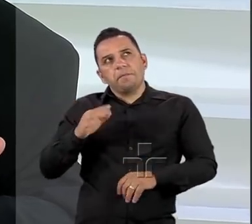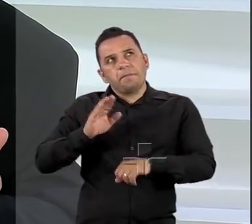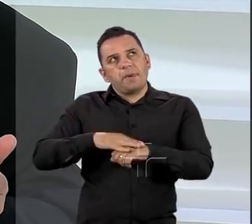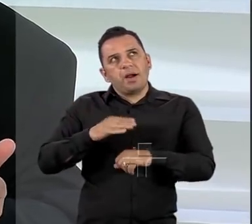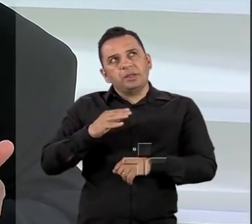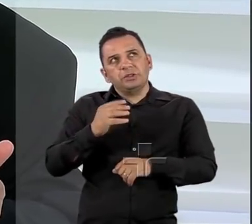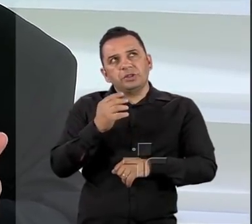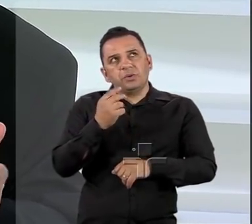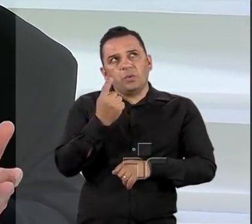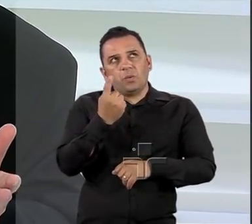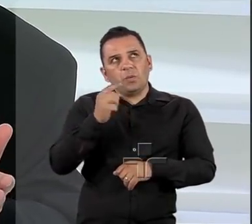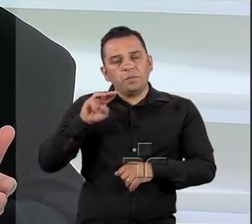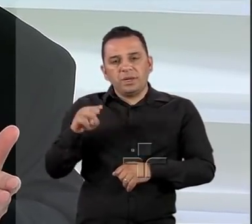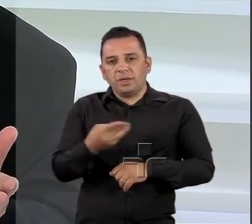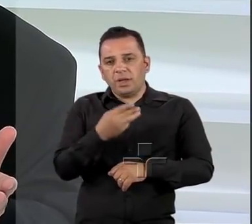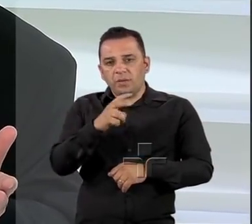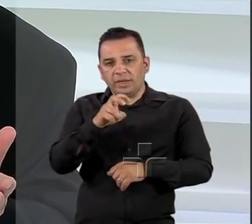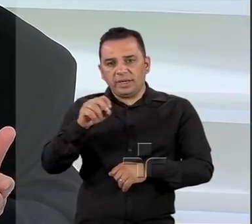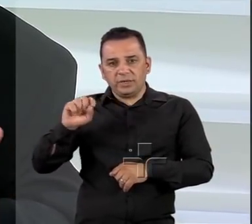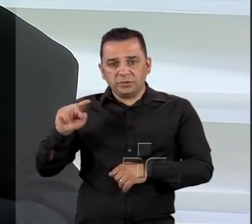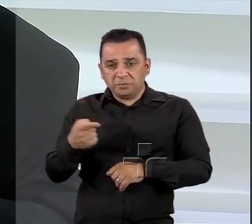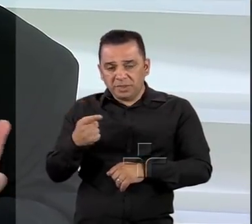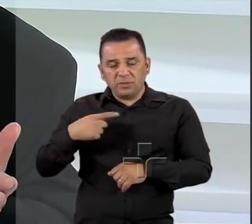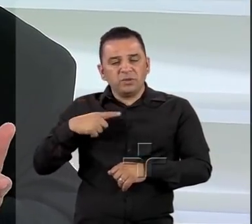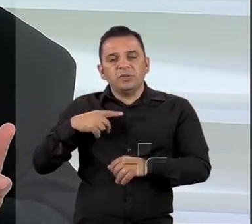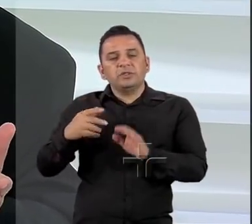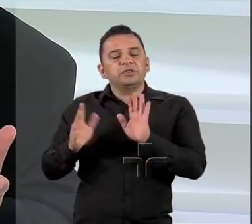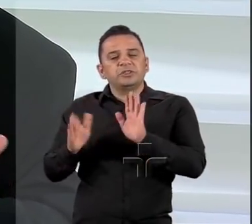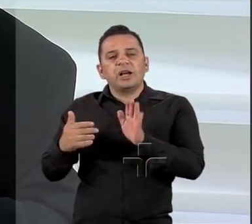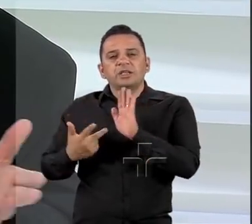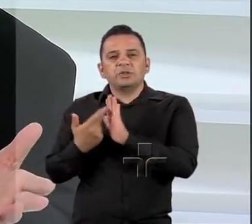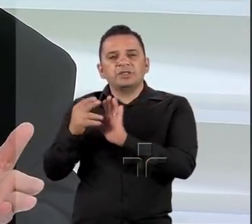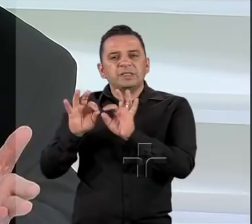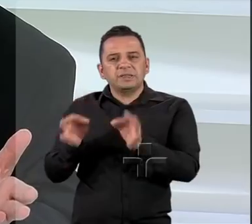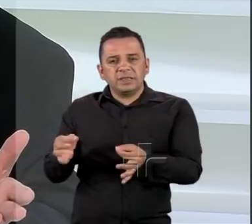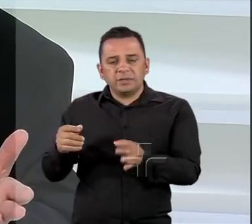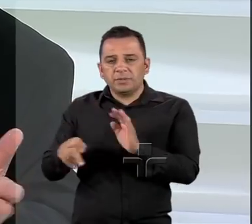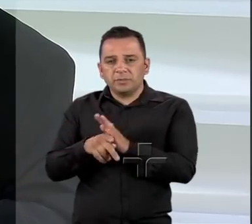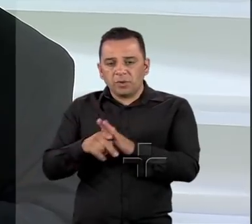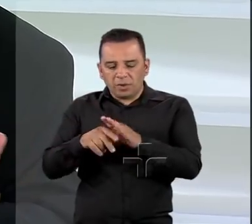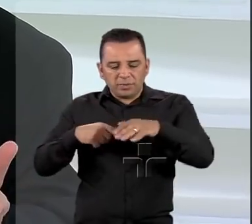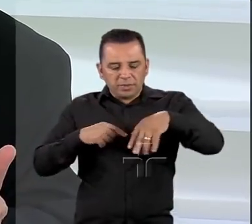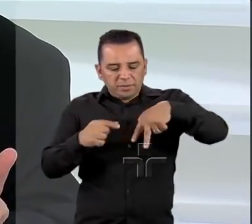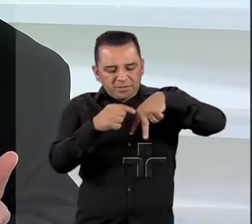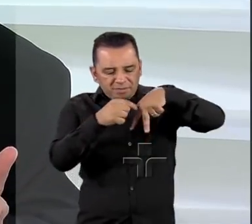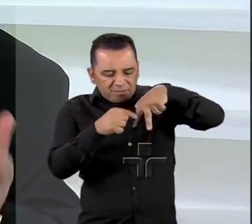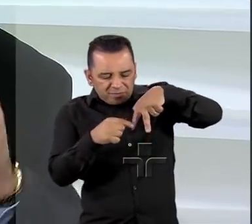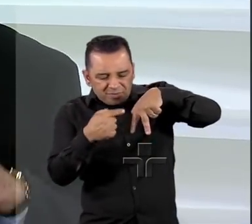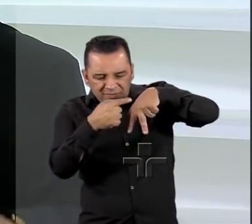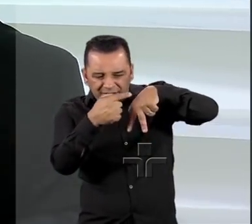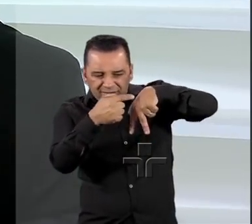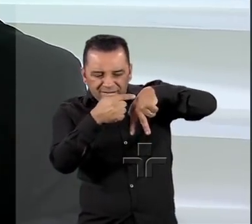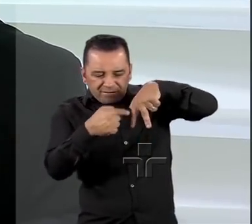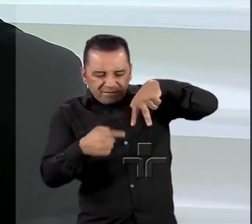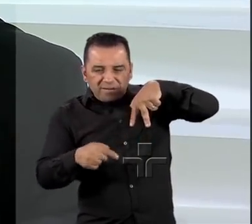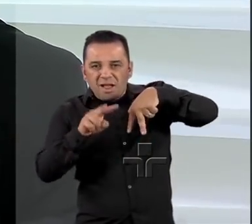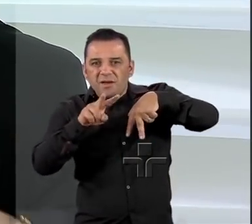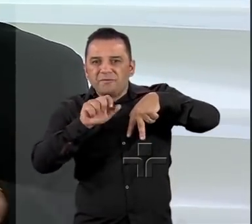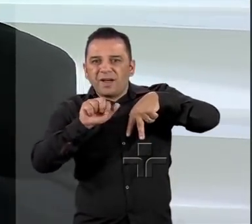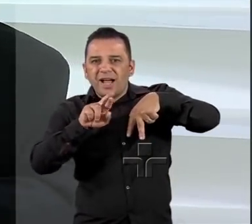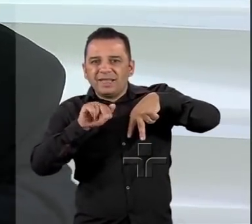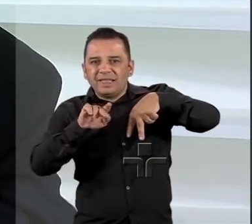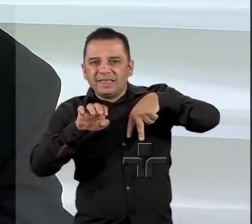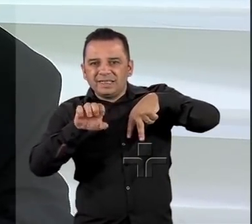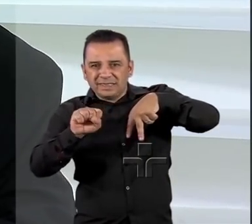de pacientes para procedimentos simples, como cirurgia de varizes, cirurgia de hérnia, catarata. E nós